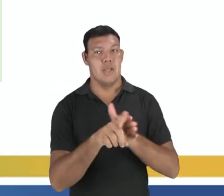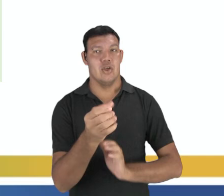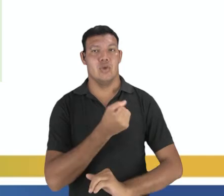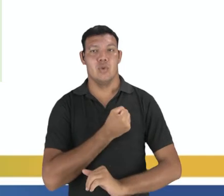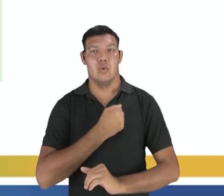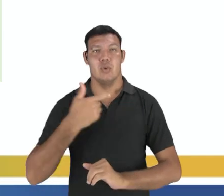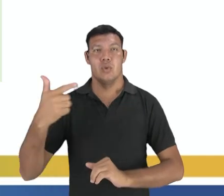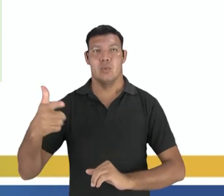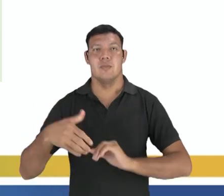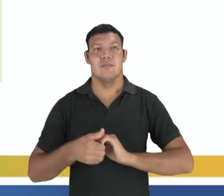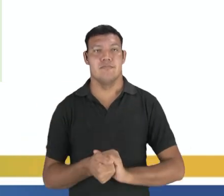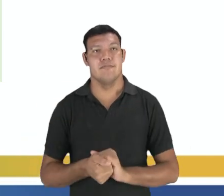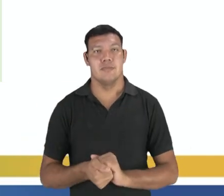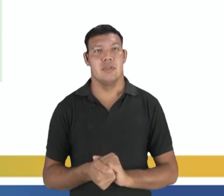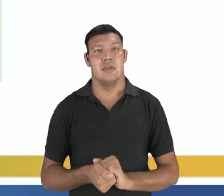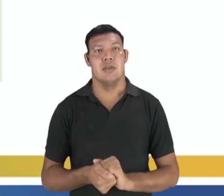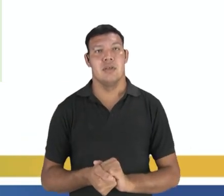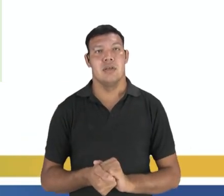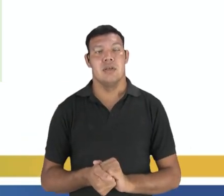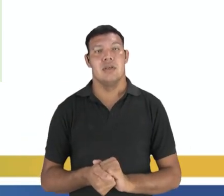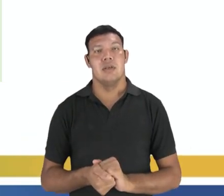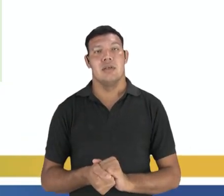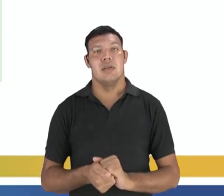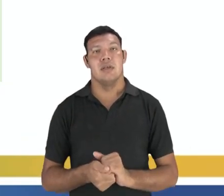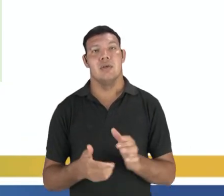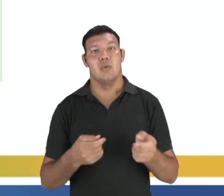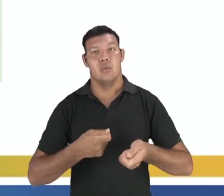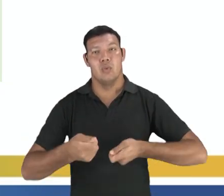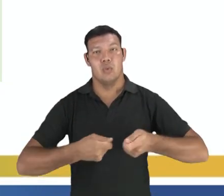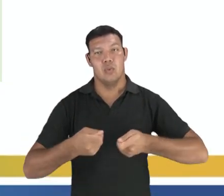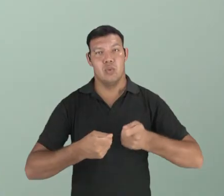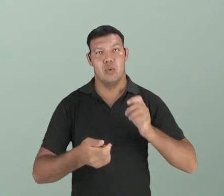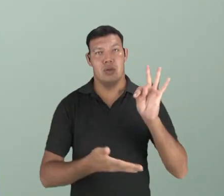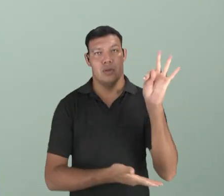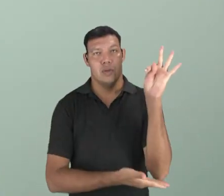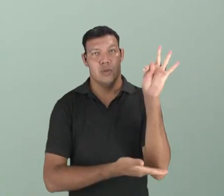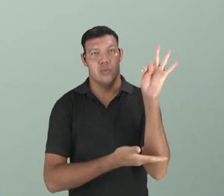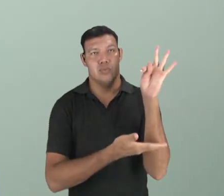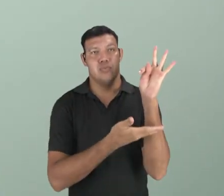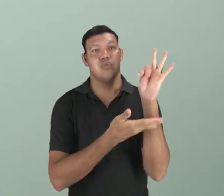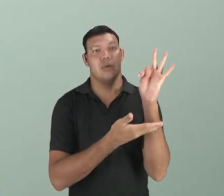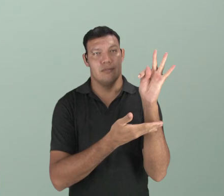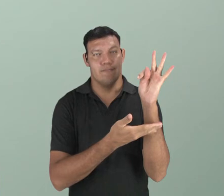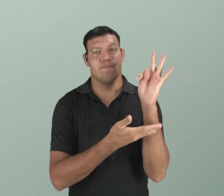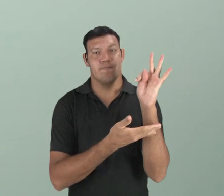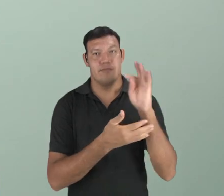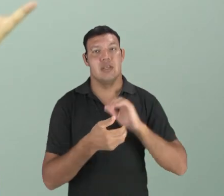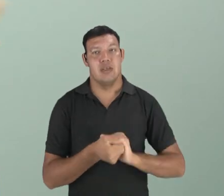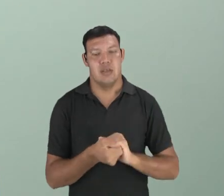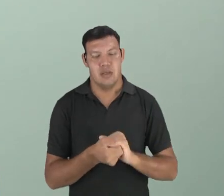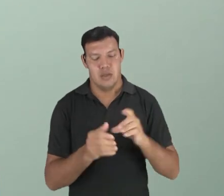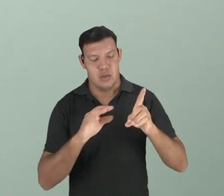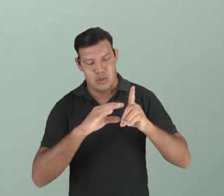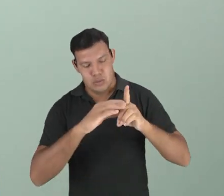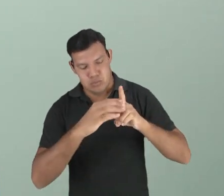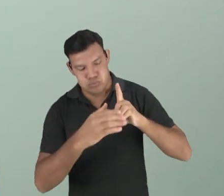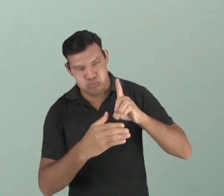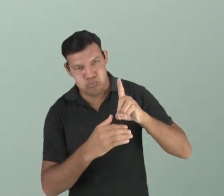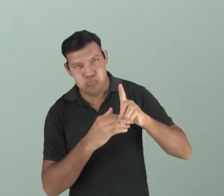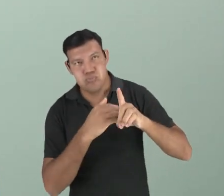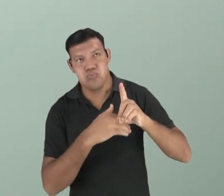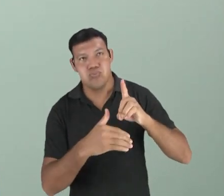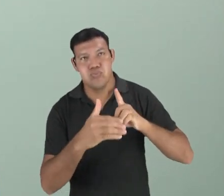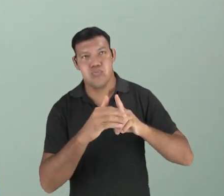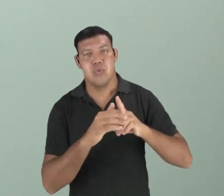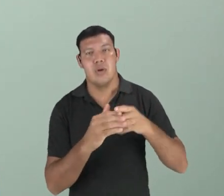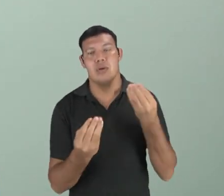feito pelo escroto e por que ele é necessário? Todas essas duas perguntas eu estive comentando com vocês ao longo da nossa aula. Mas e